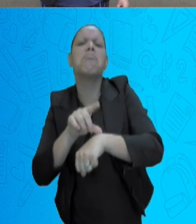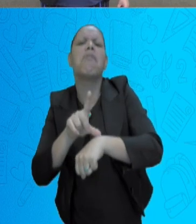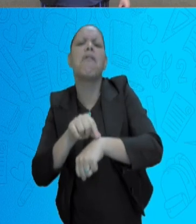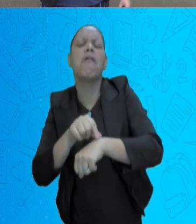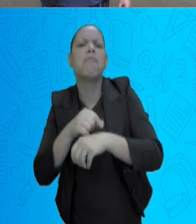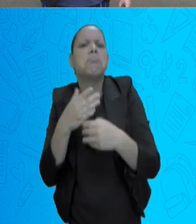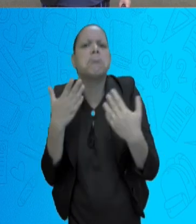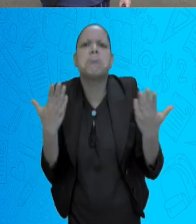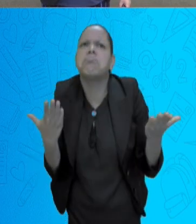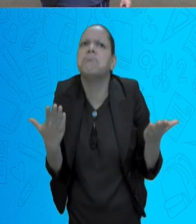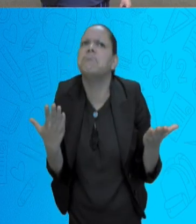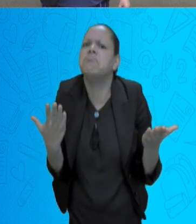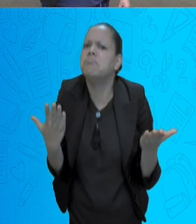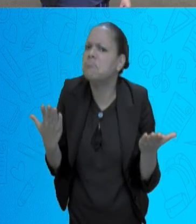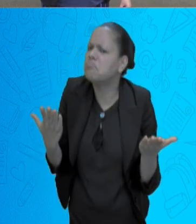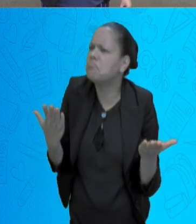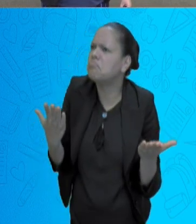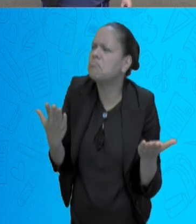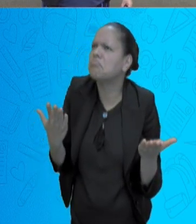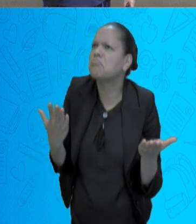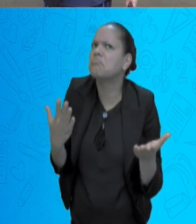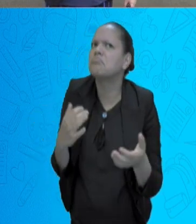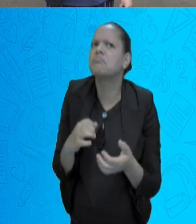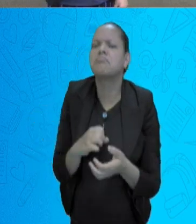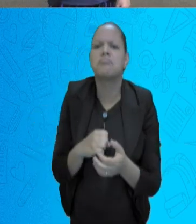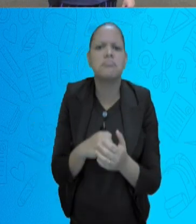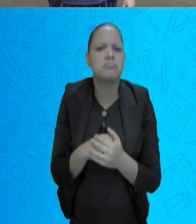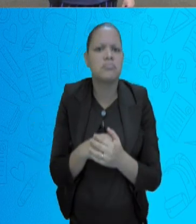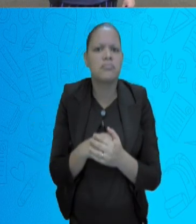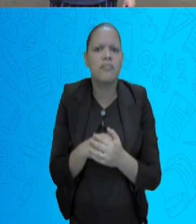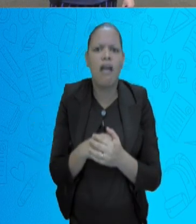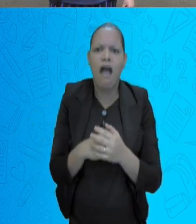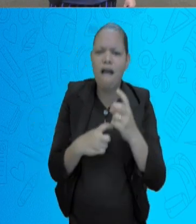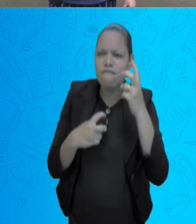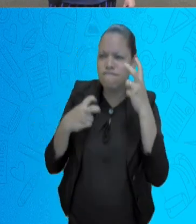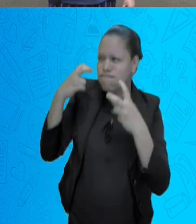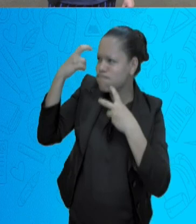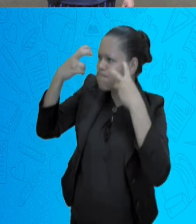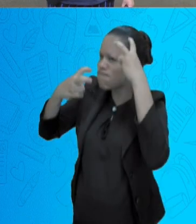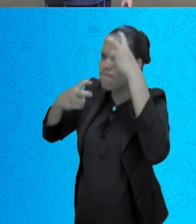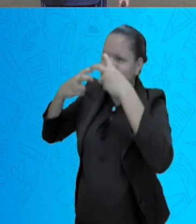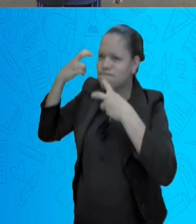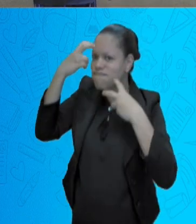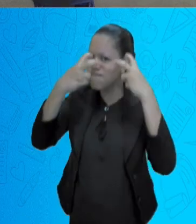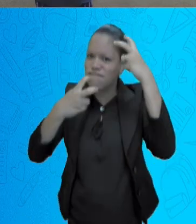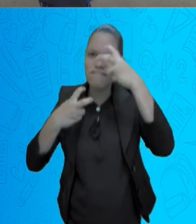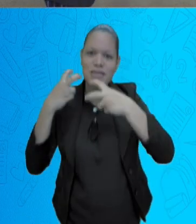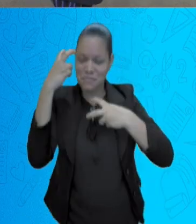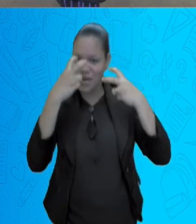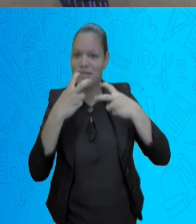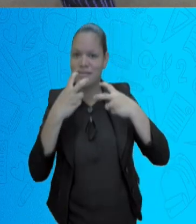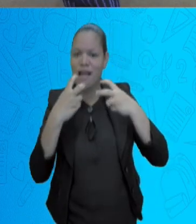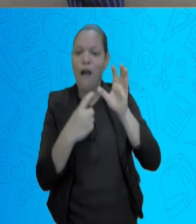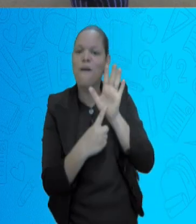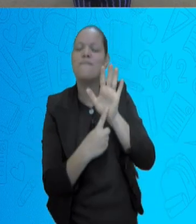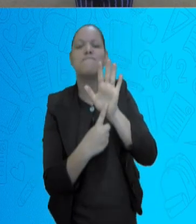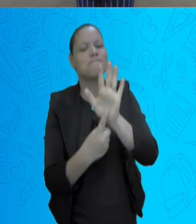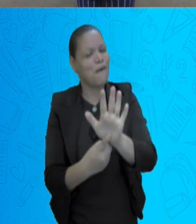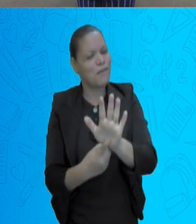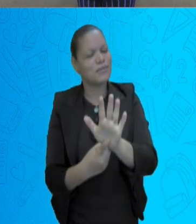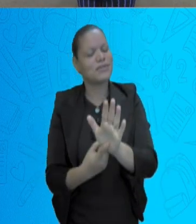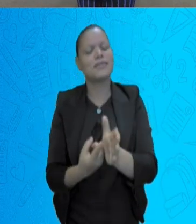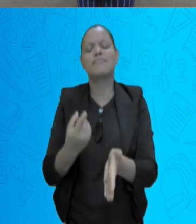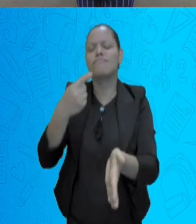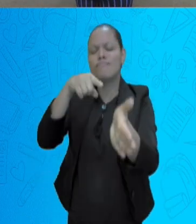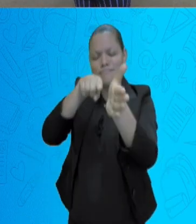me leva a entender que é uma pergunta. Então, eu vou usar interrogação.